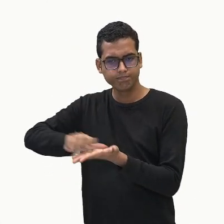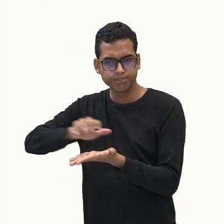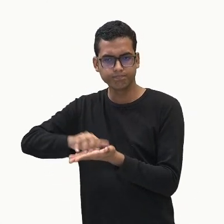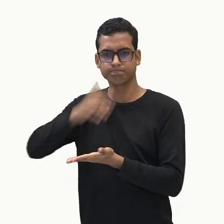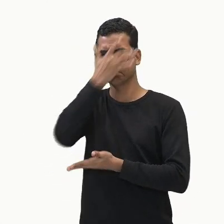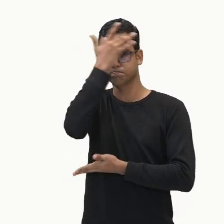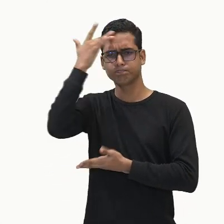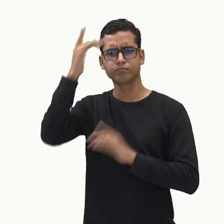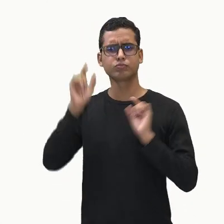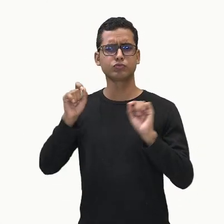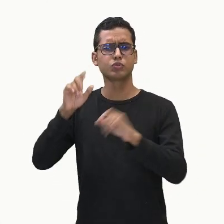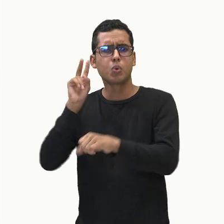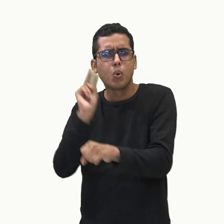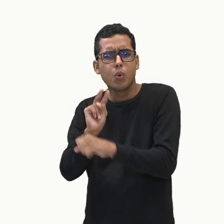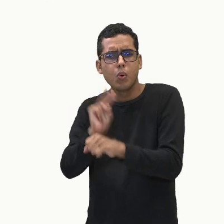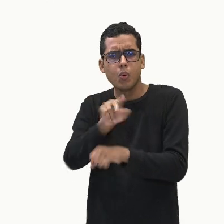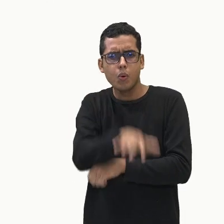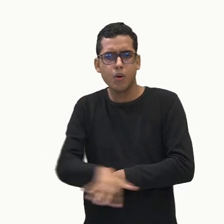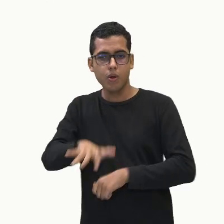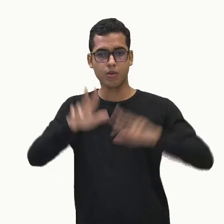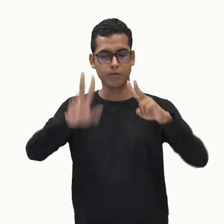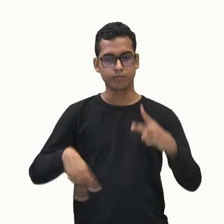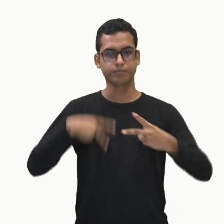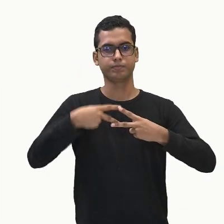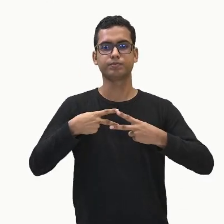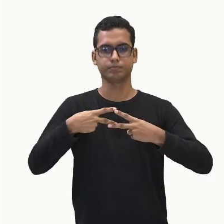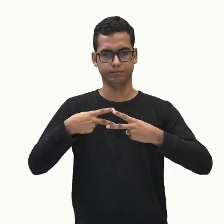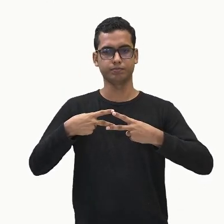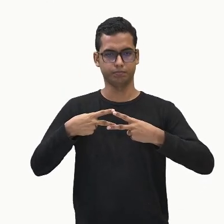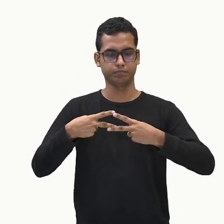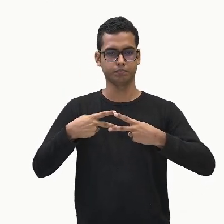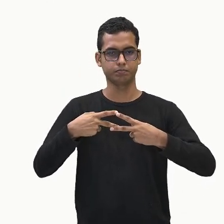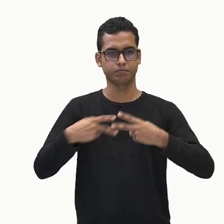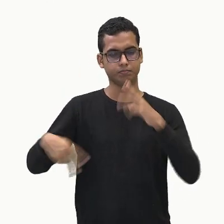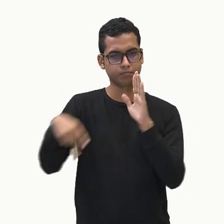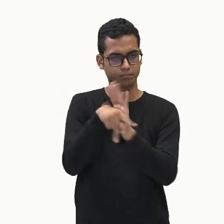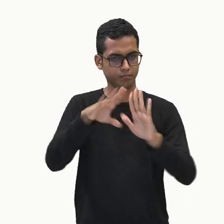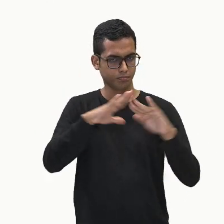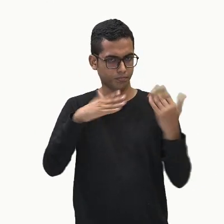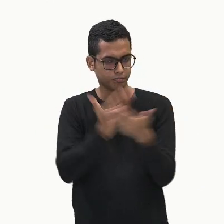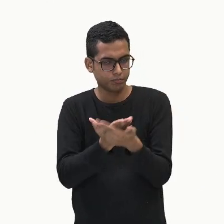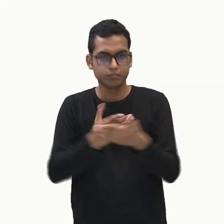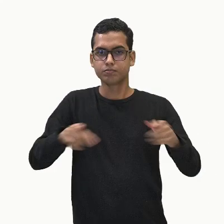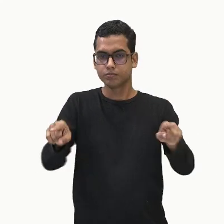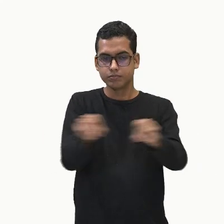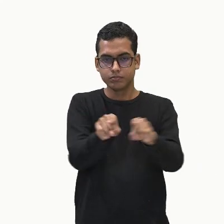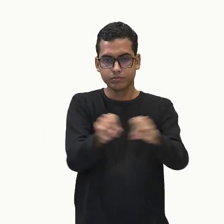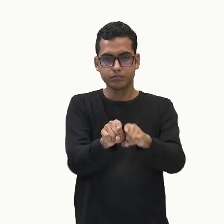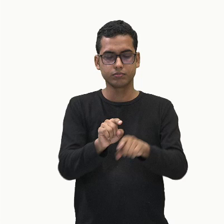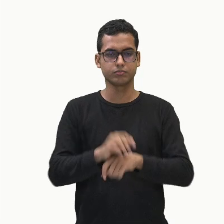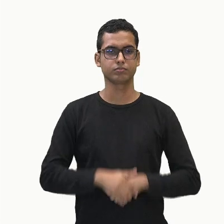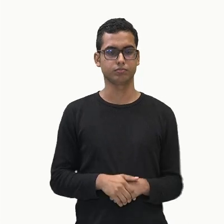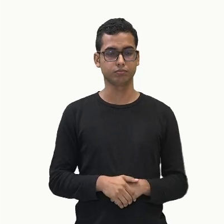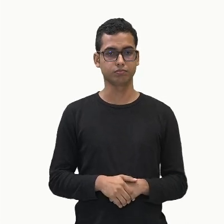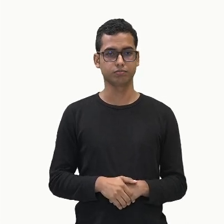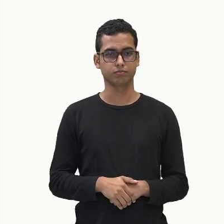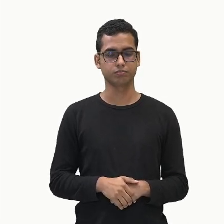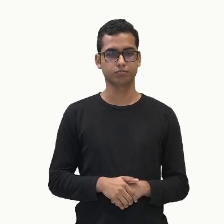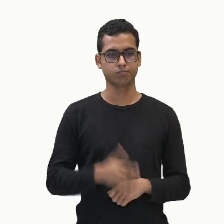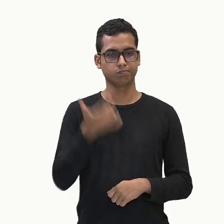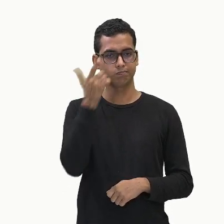ali que cuida da parte administrativa da escola, fazendo com que ela